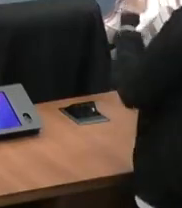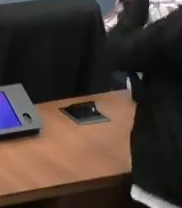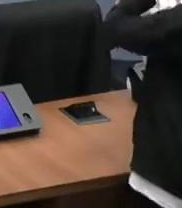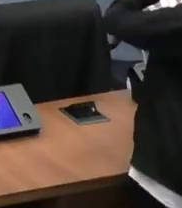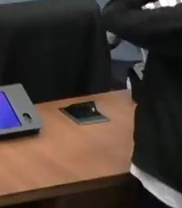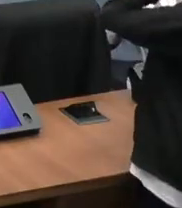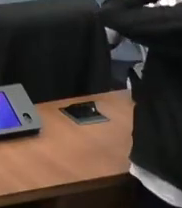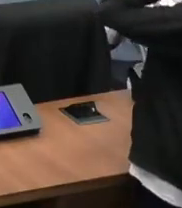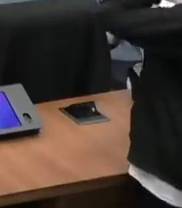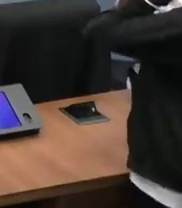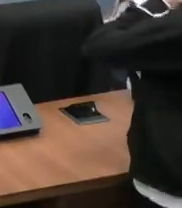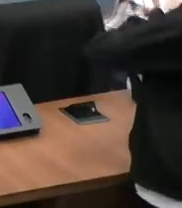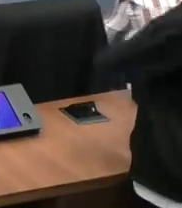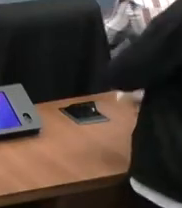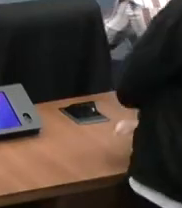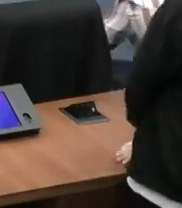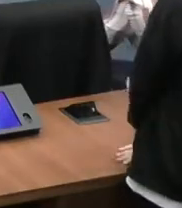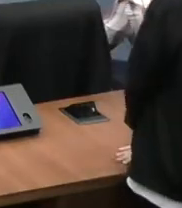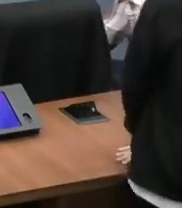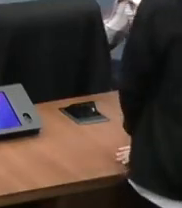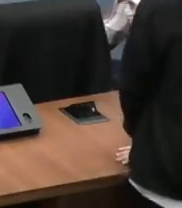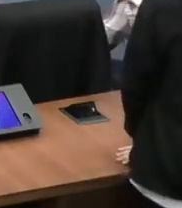E aí